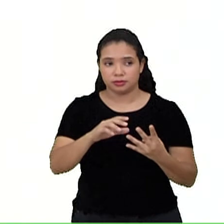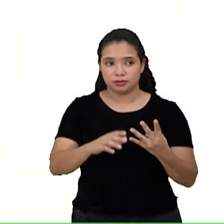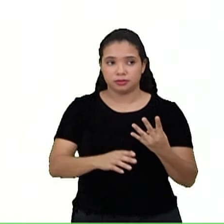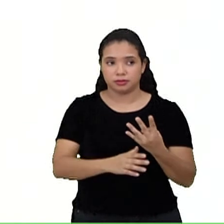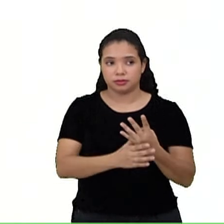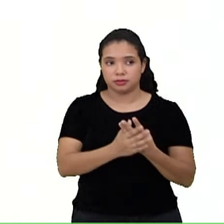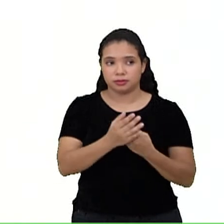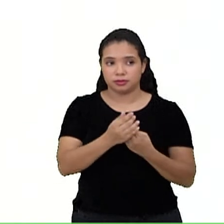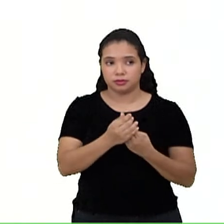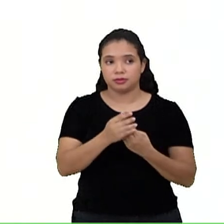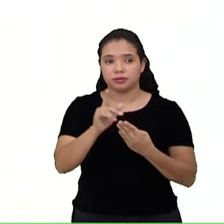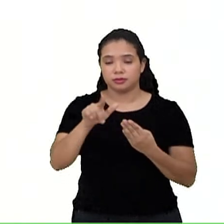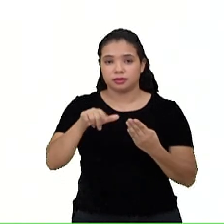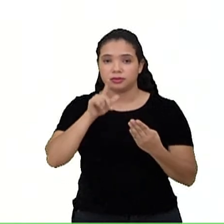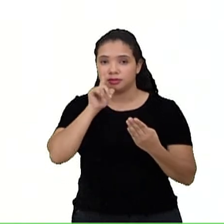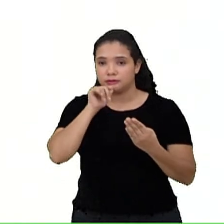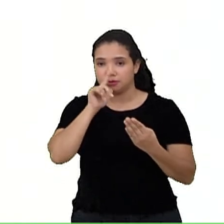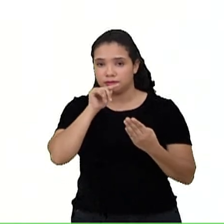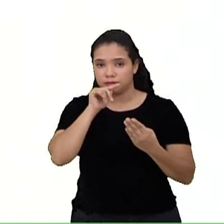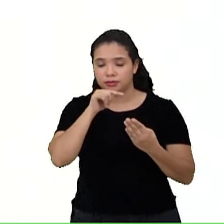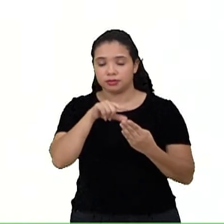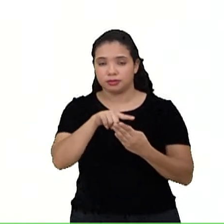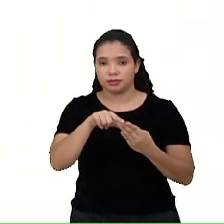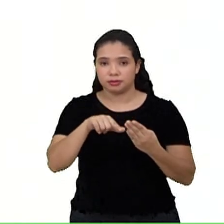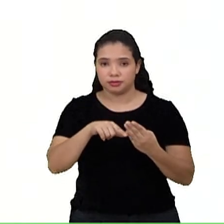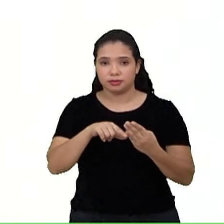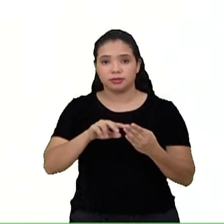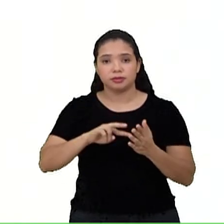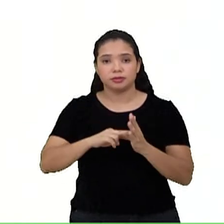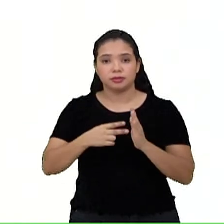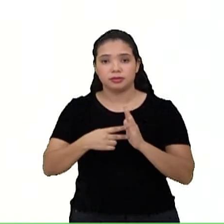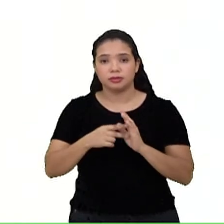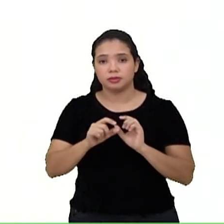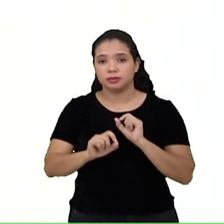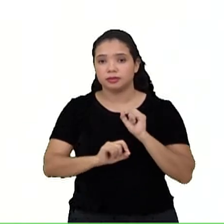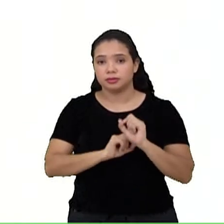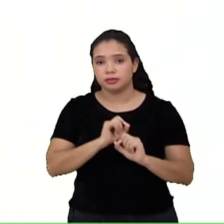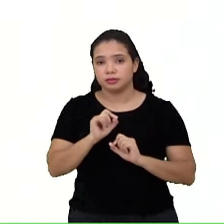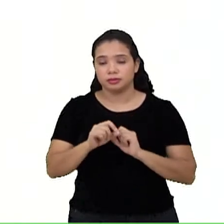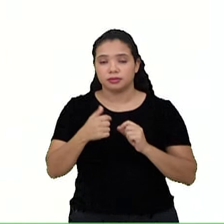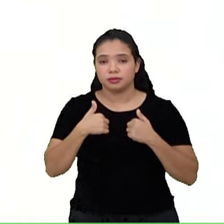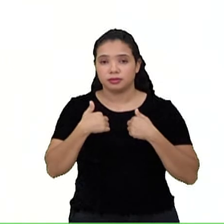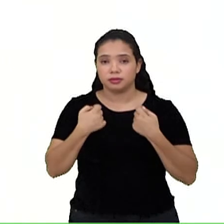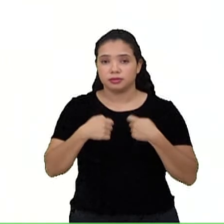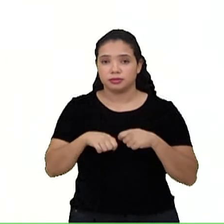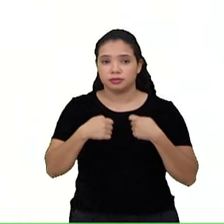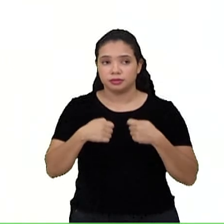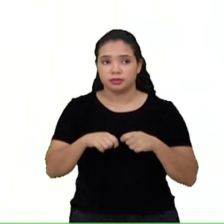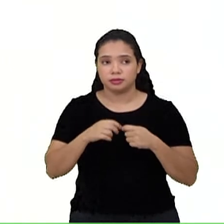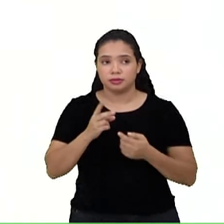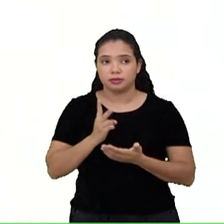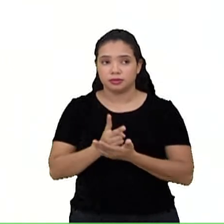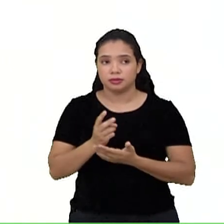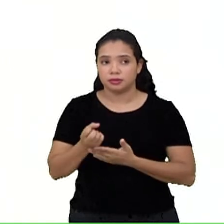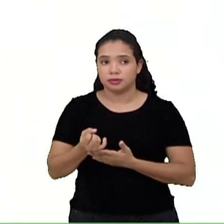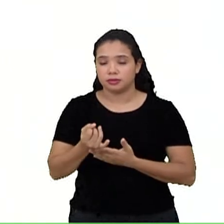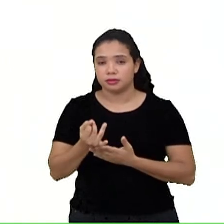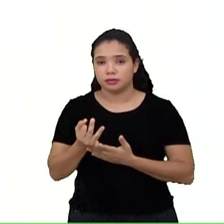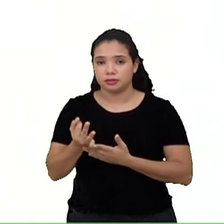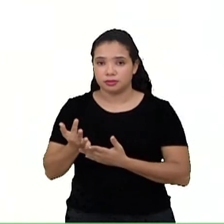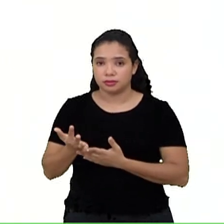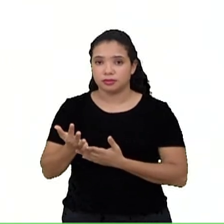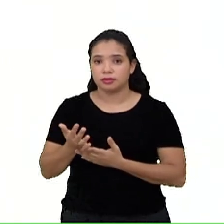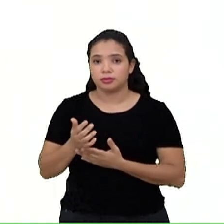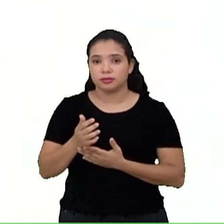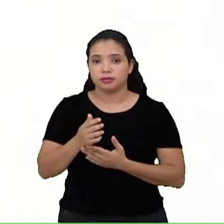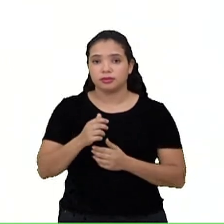da água, né? Significa o quê? O que eu preciso ter para ter a mesma quantidade de átomos